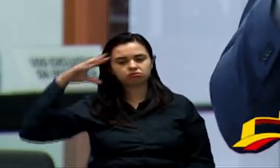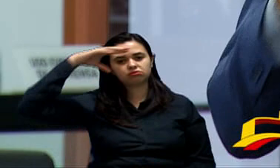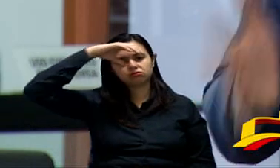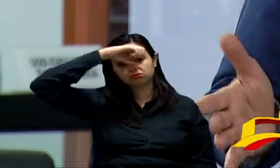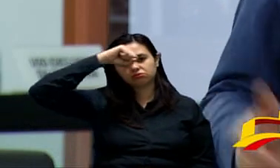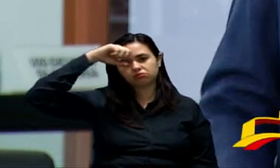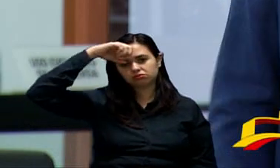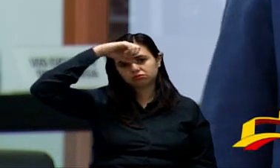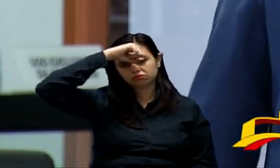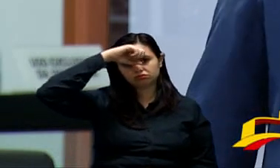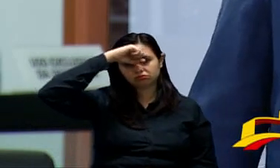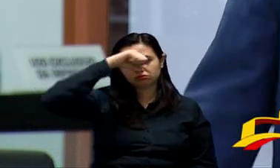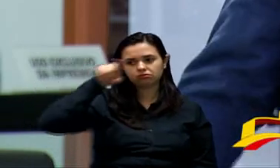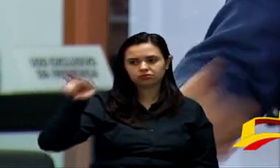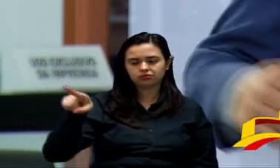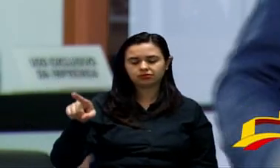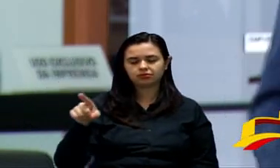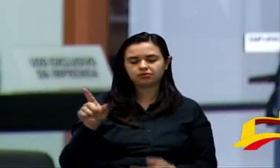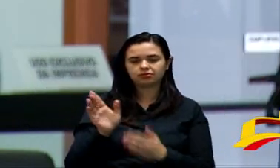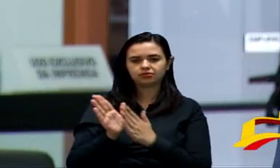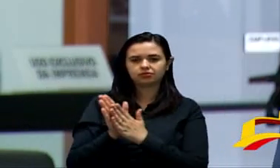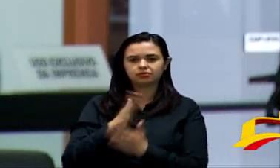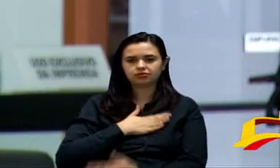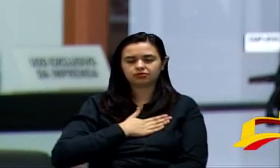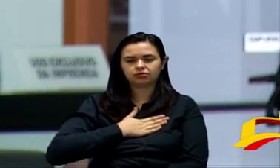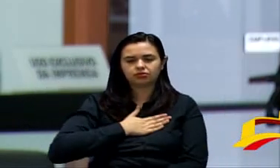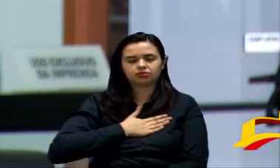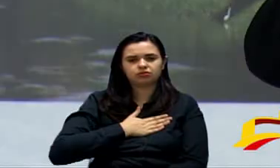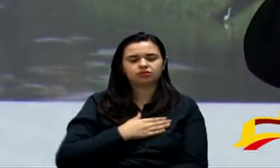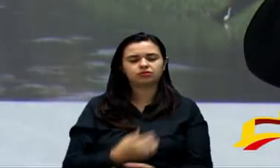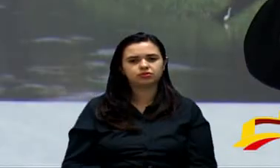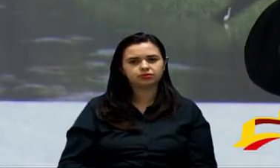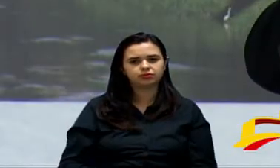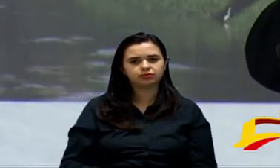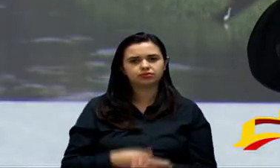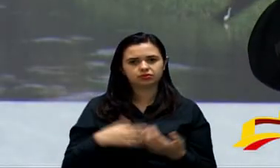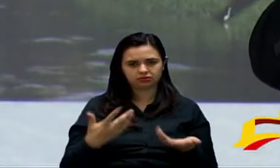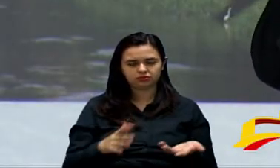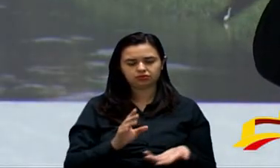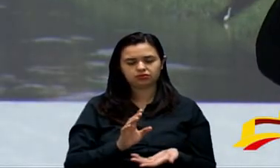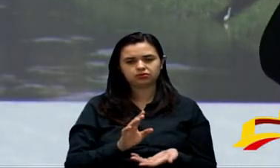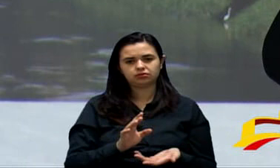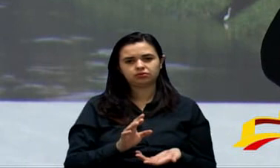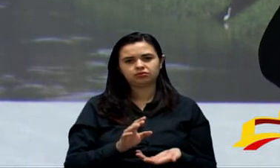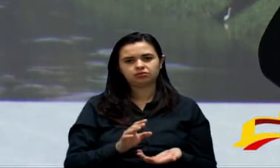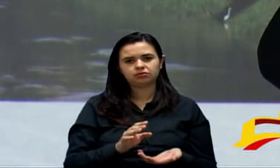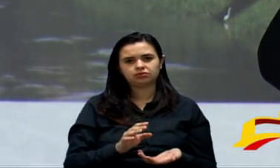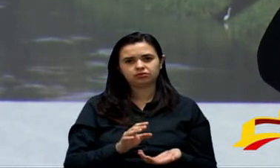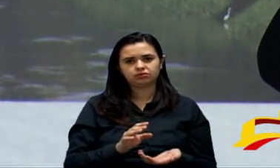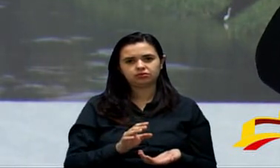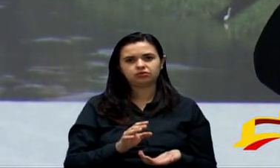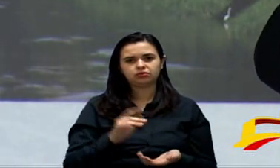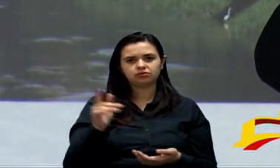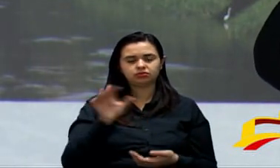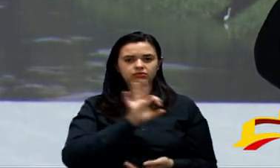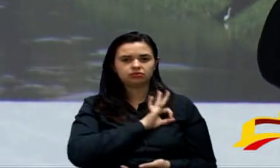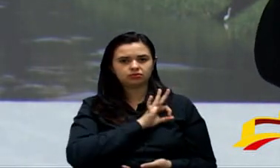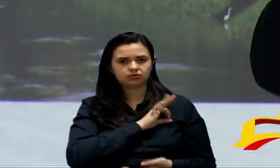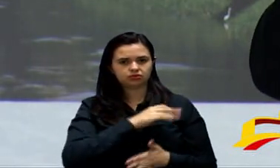sou um grande fã aqui do senhor, viu, doutor Vitão, Hélio? Só para a gente corroborar com a sua fala, a Guarda Civil